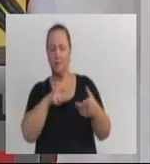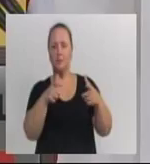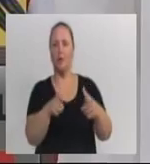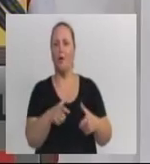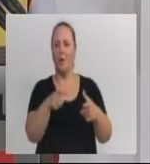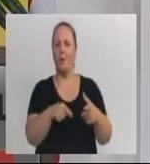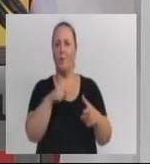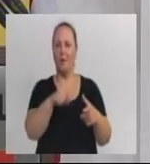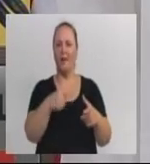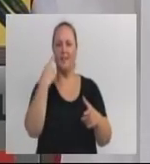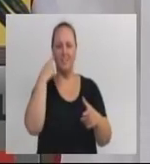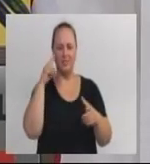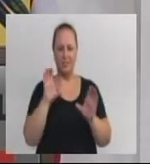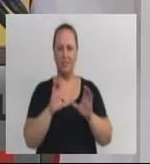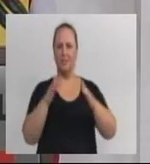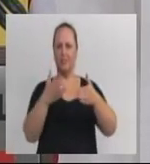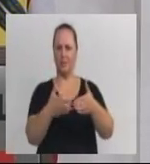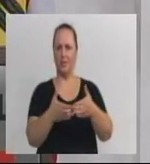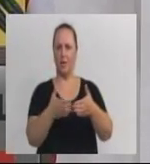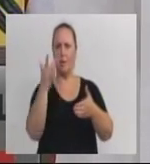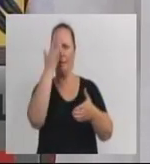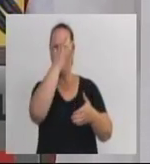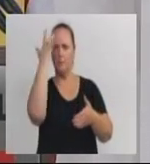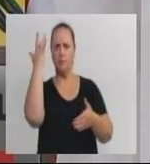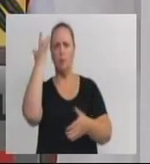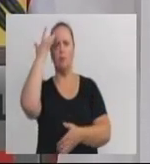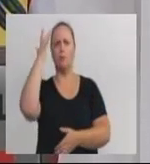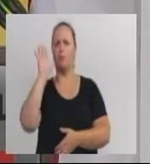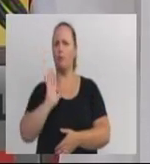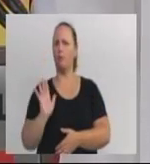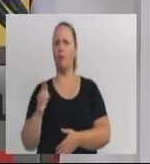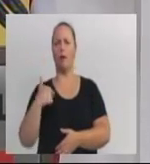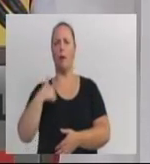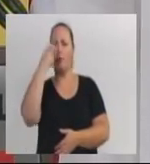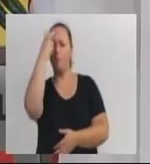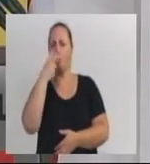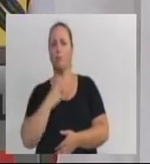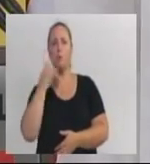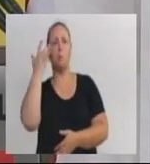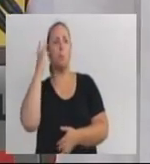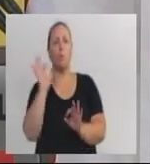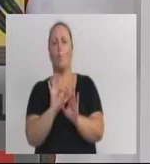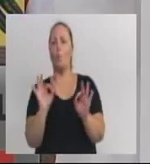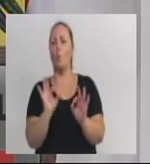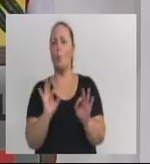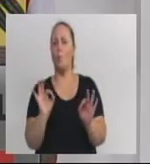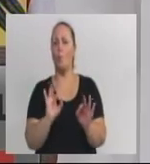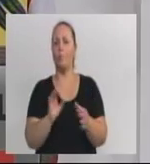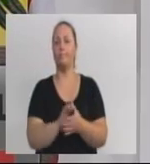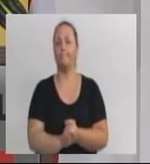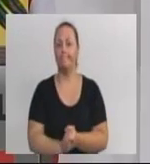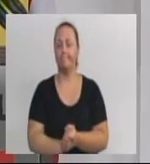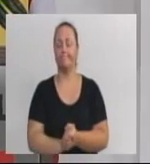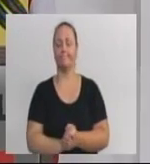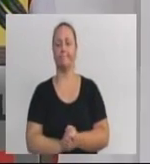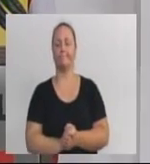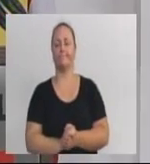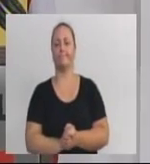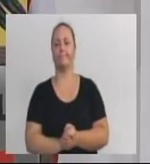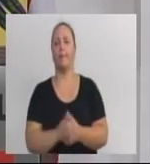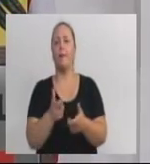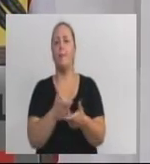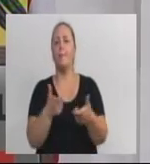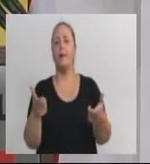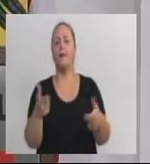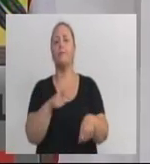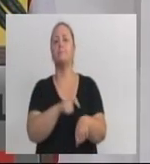no dia da conferência lá, as pessoas não sabiam que eu tinha deficiência visual, né? E grande parte do tempo